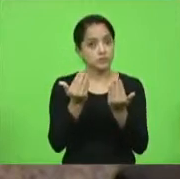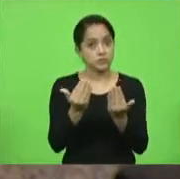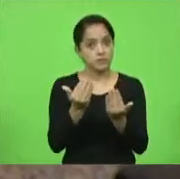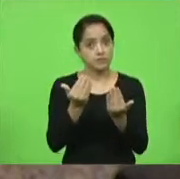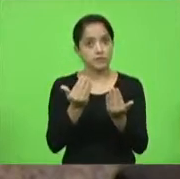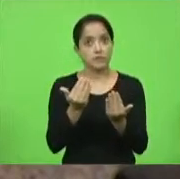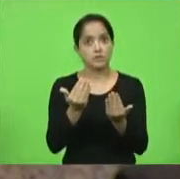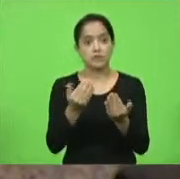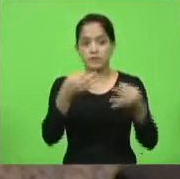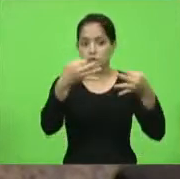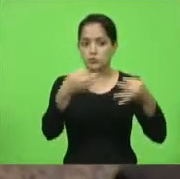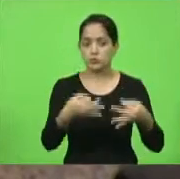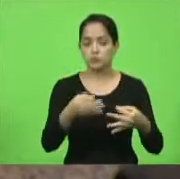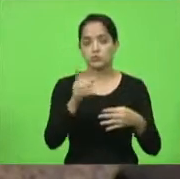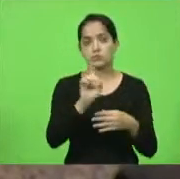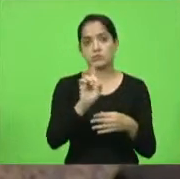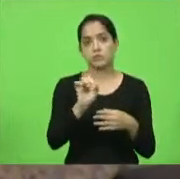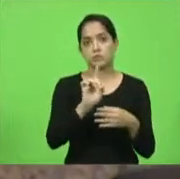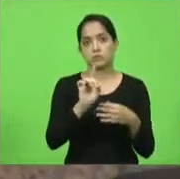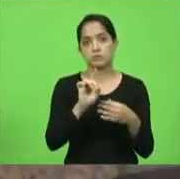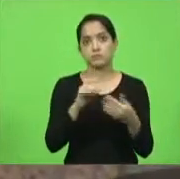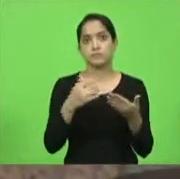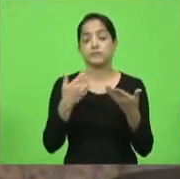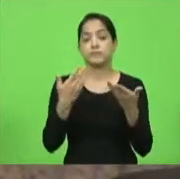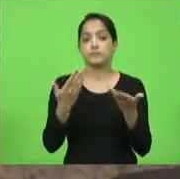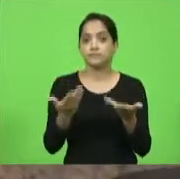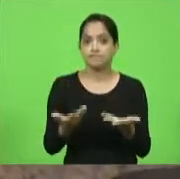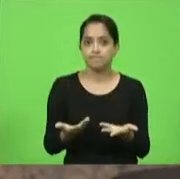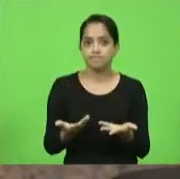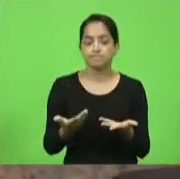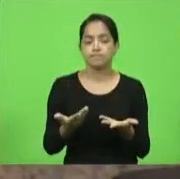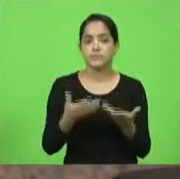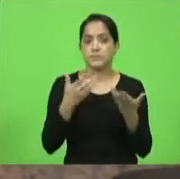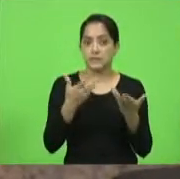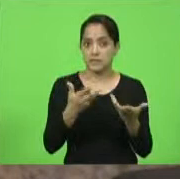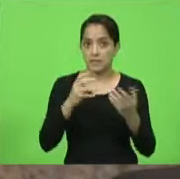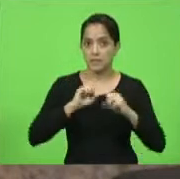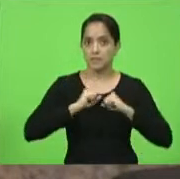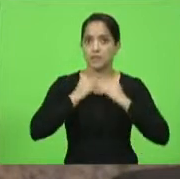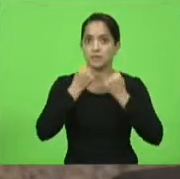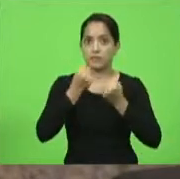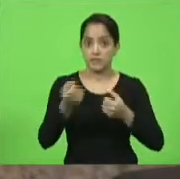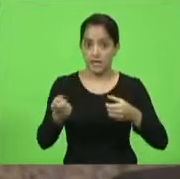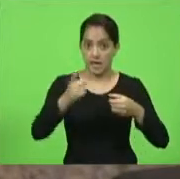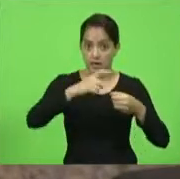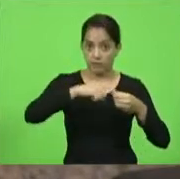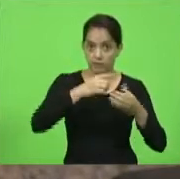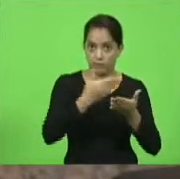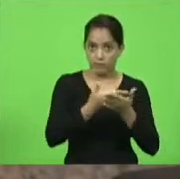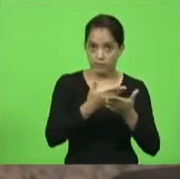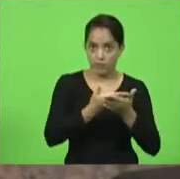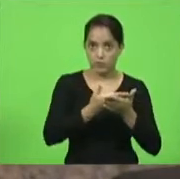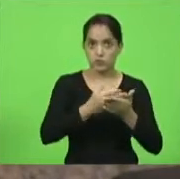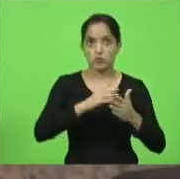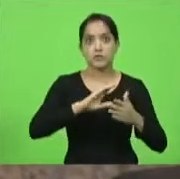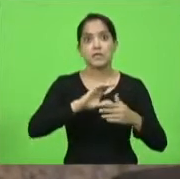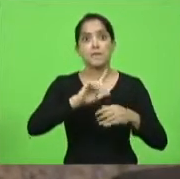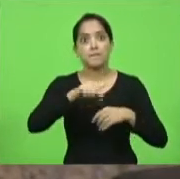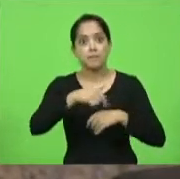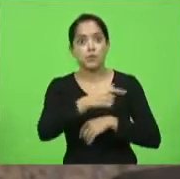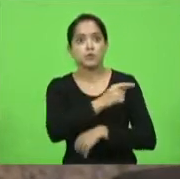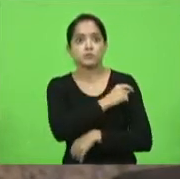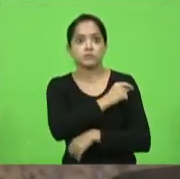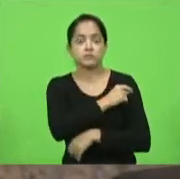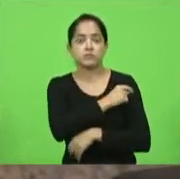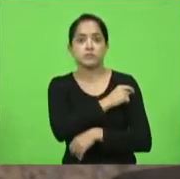esteja sendo justo. Portanto, se você quer defender a volta às aulas só depois da vacina, diga quem você